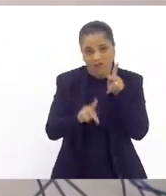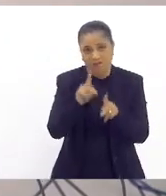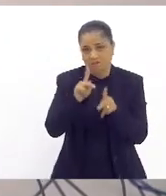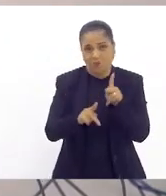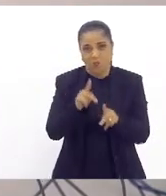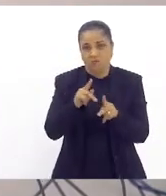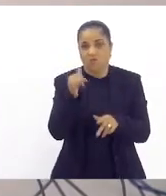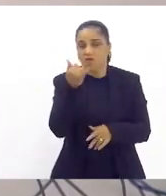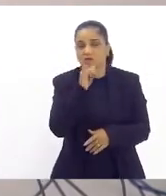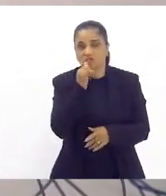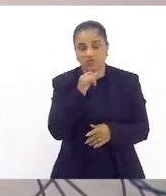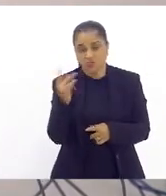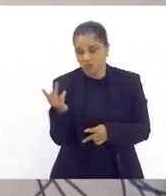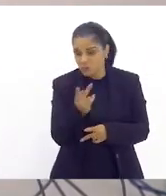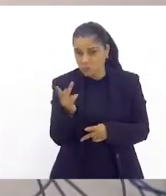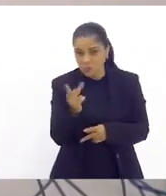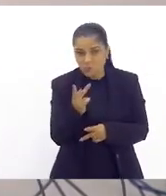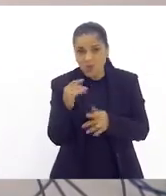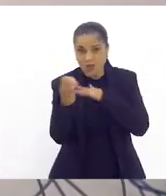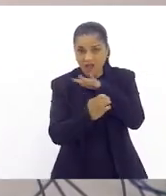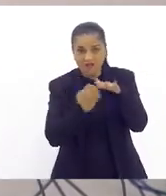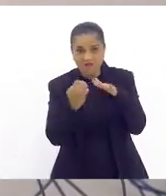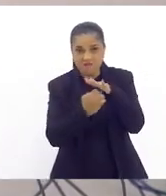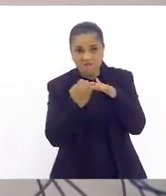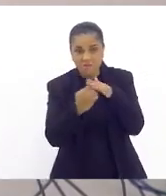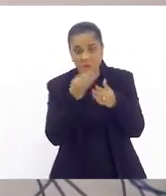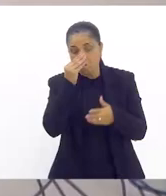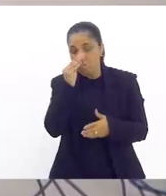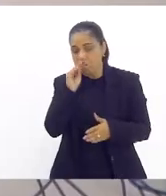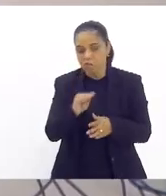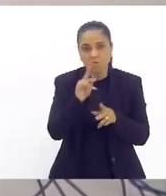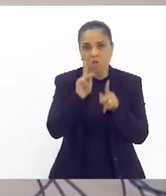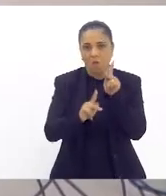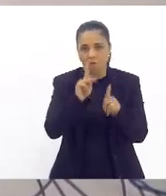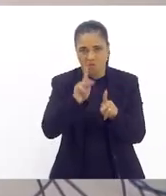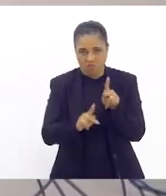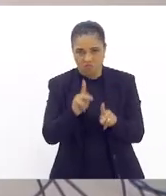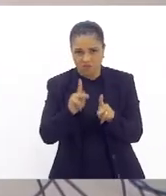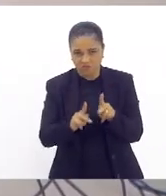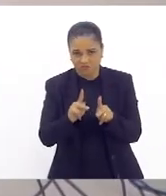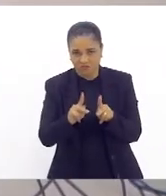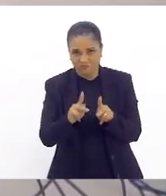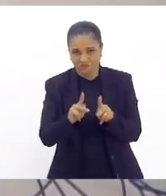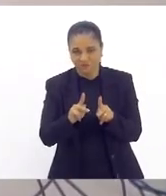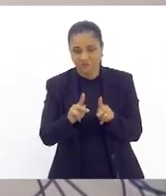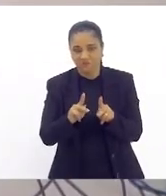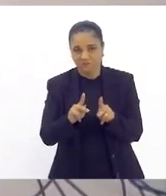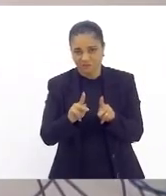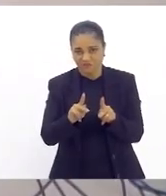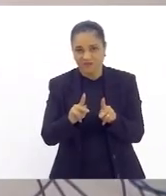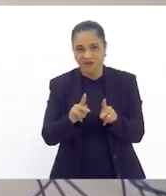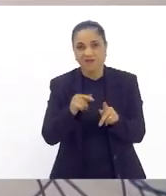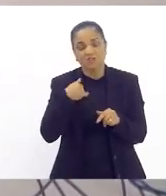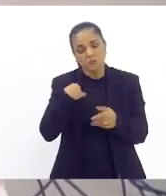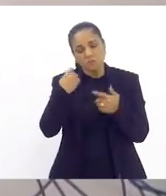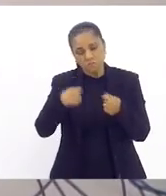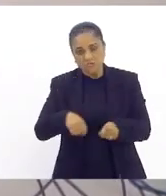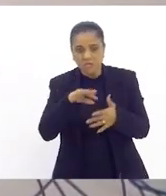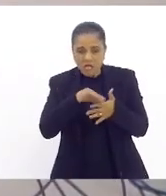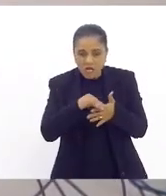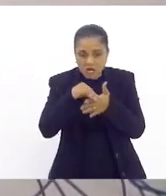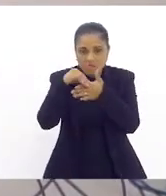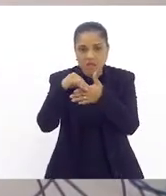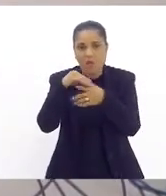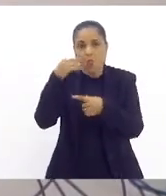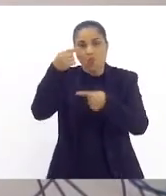viram as costas para a população simplesmente decidiram virar as costas para a população e aí a gente precisa encaminhar um debate